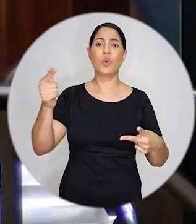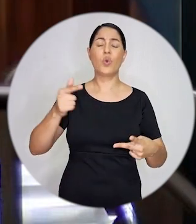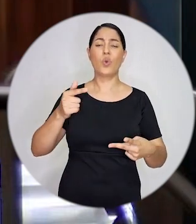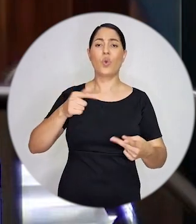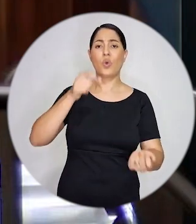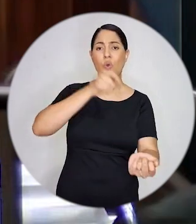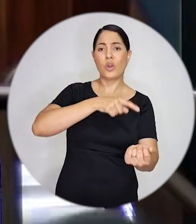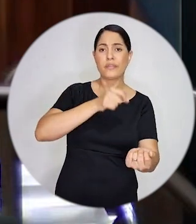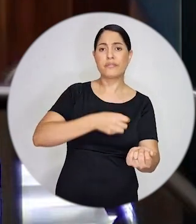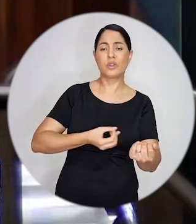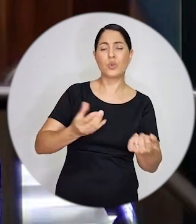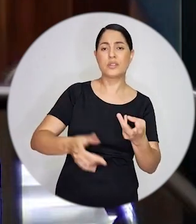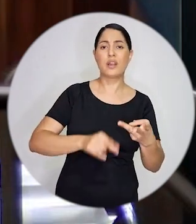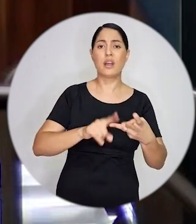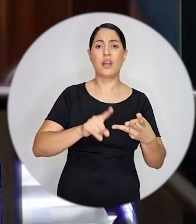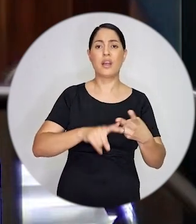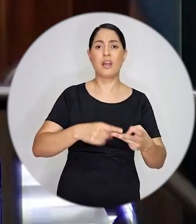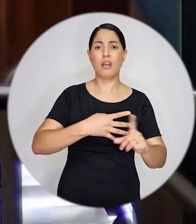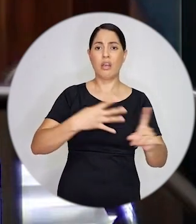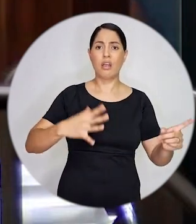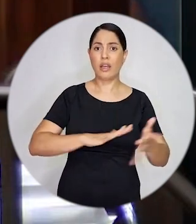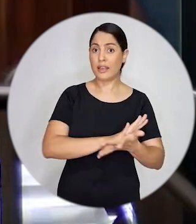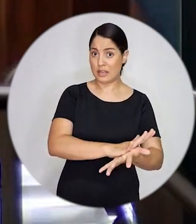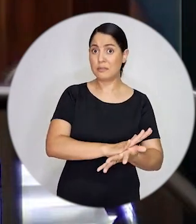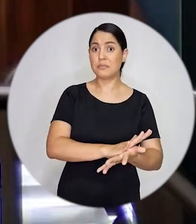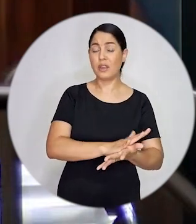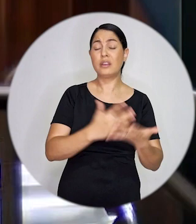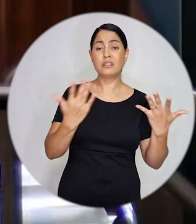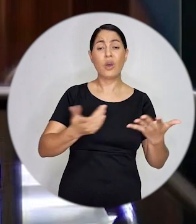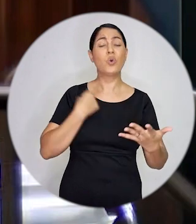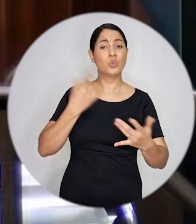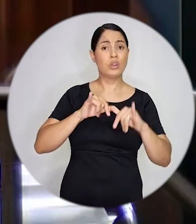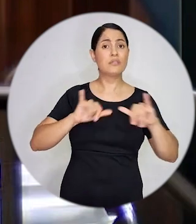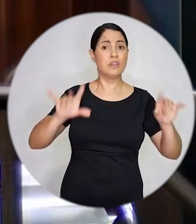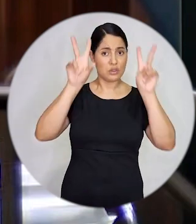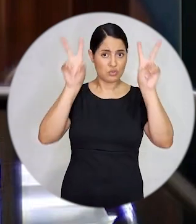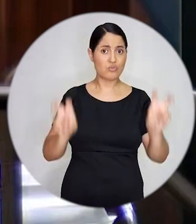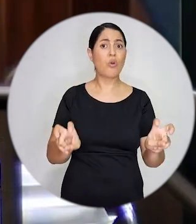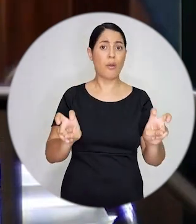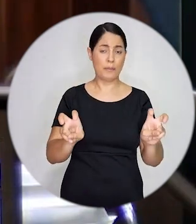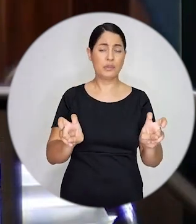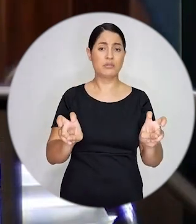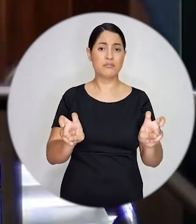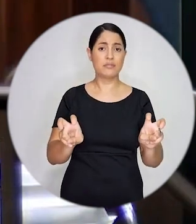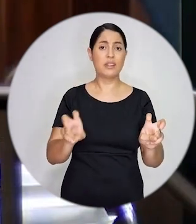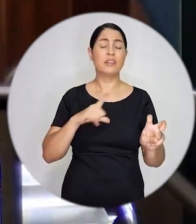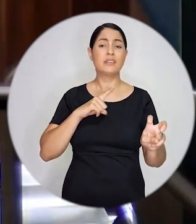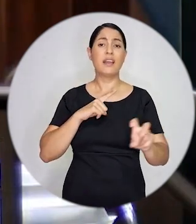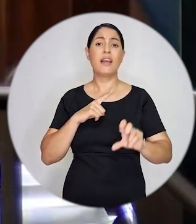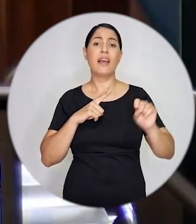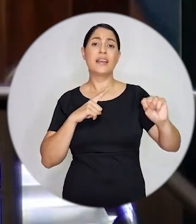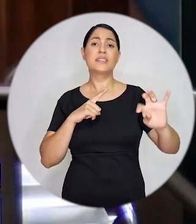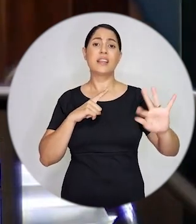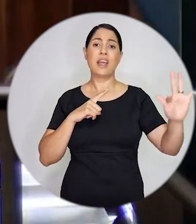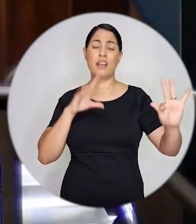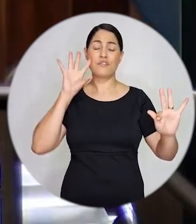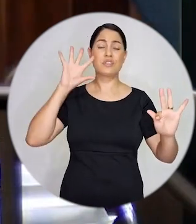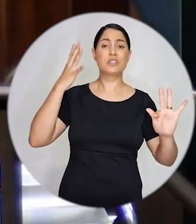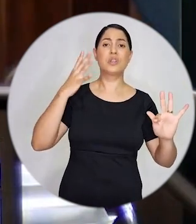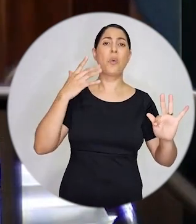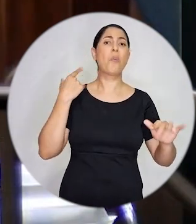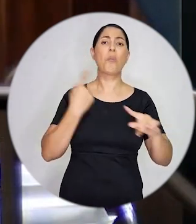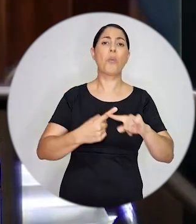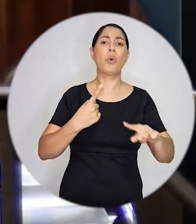o casamento, nós tivemos a doação de sangue, nós tivemos a criminalização da LGBTfobia. E é muito importante ressaltar que todas